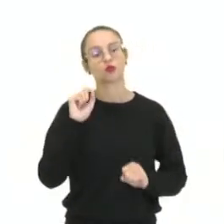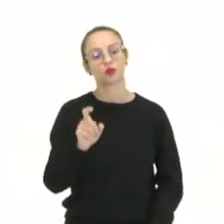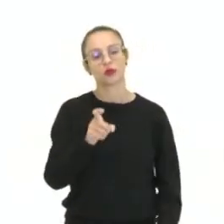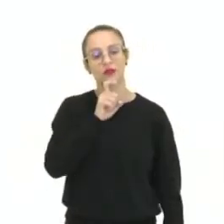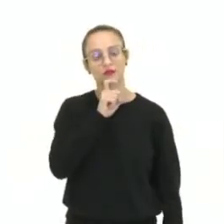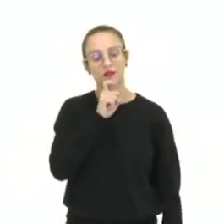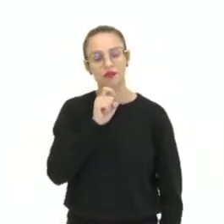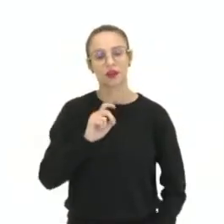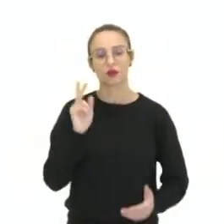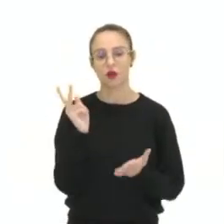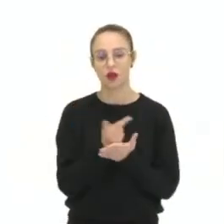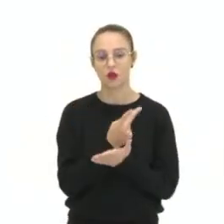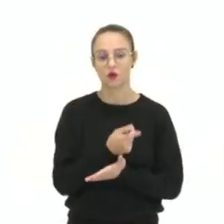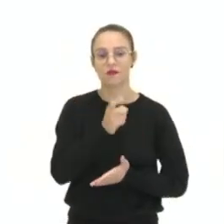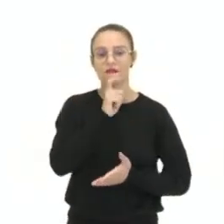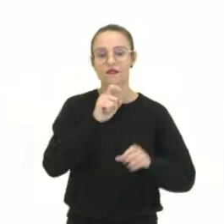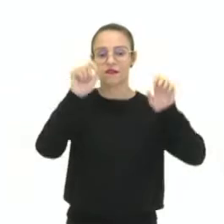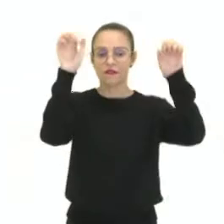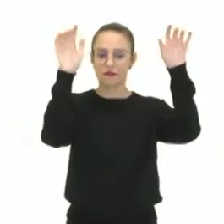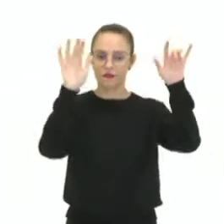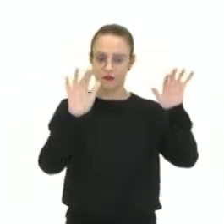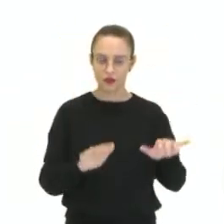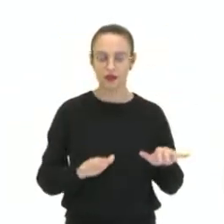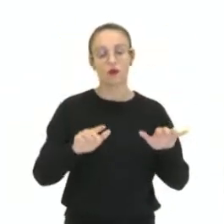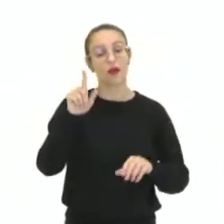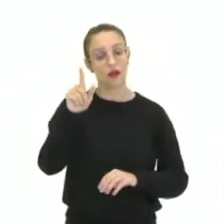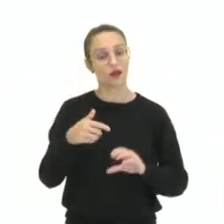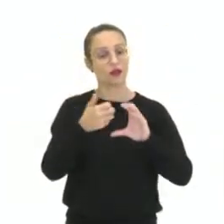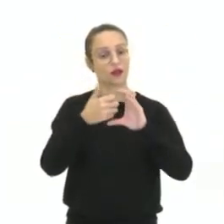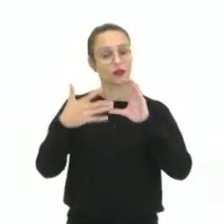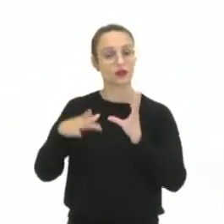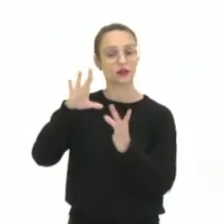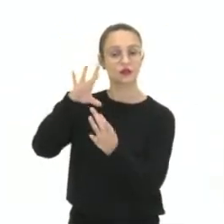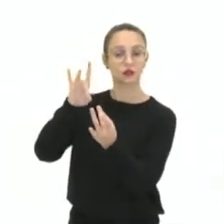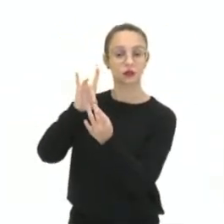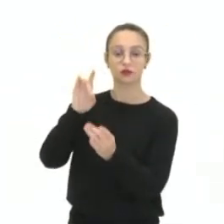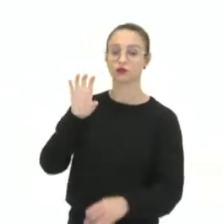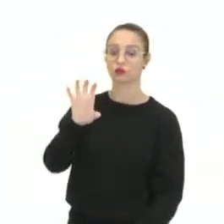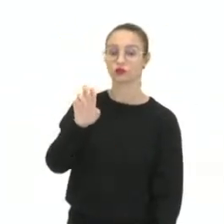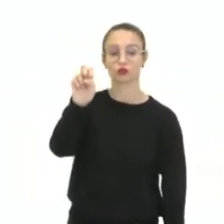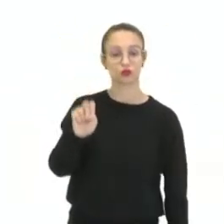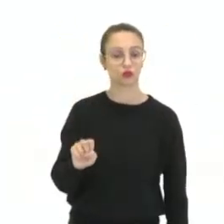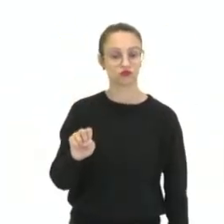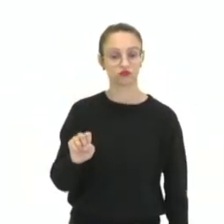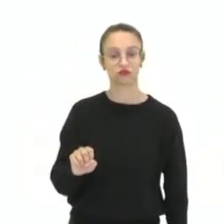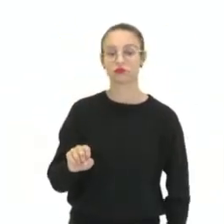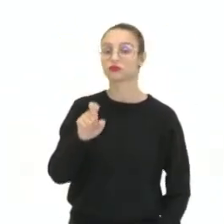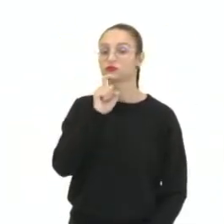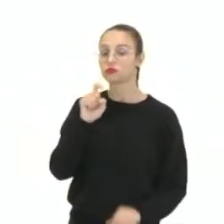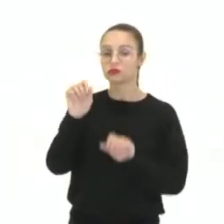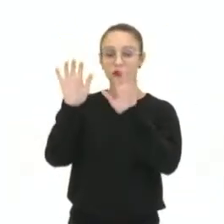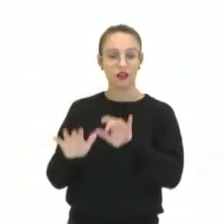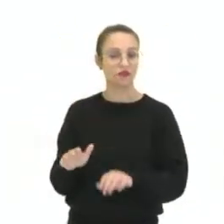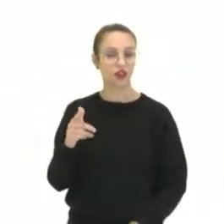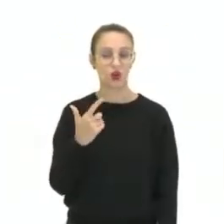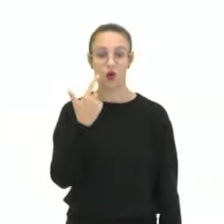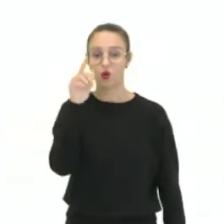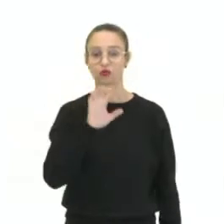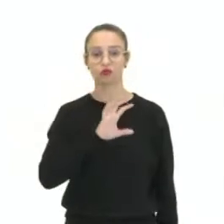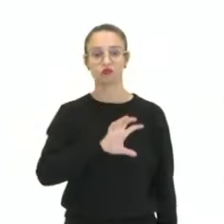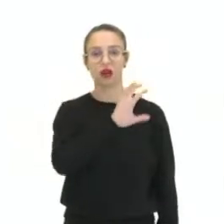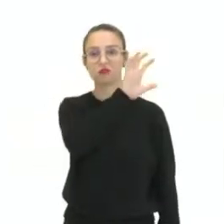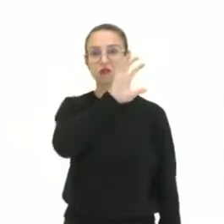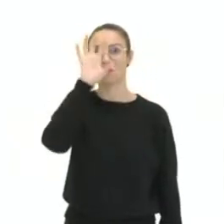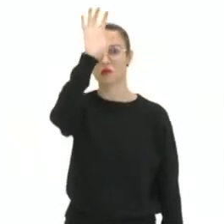ali a precipitação de neve nessas áreas, que é uma característica específica da região sul. A precipitação de neve não acontece em